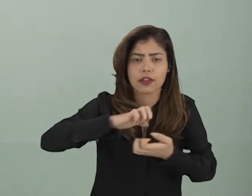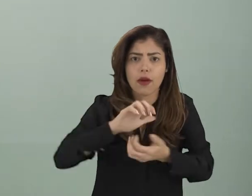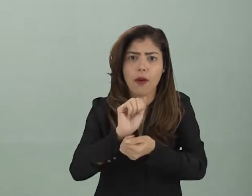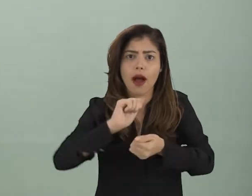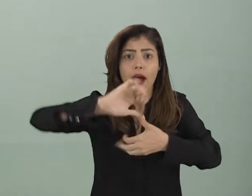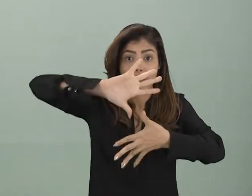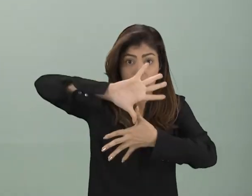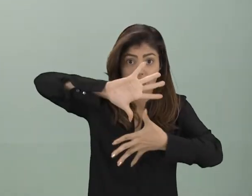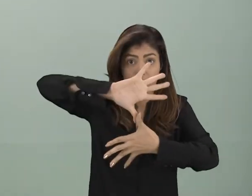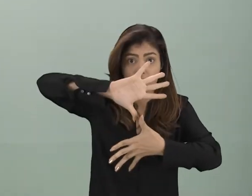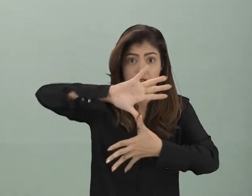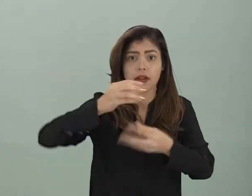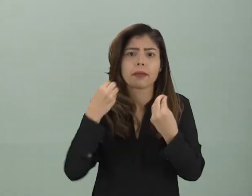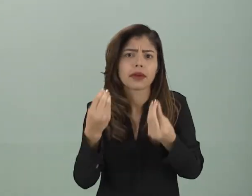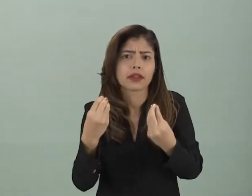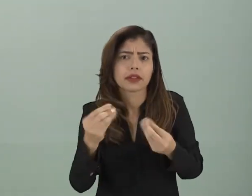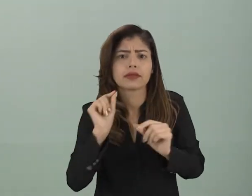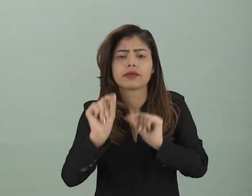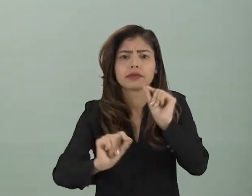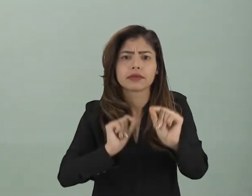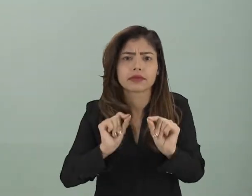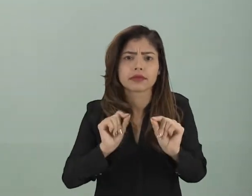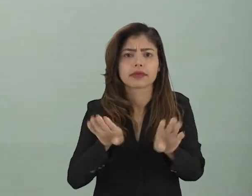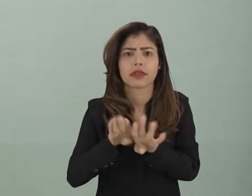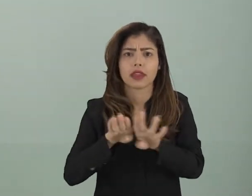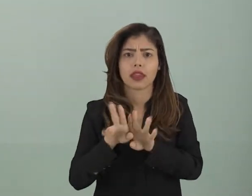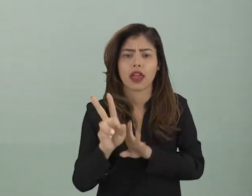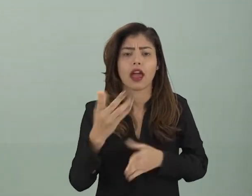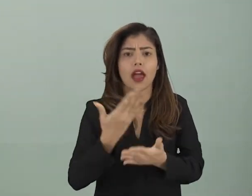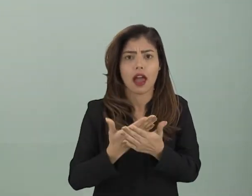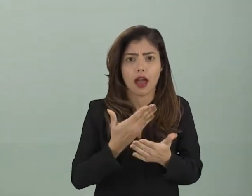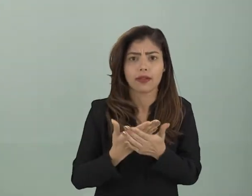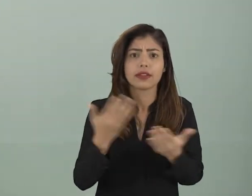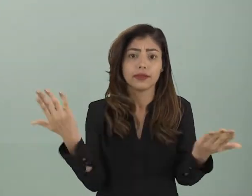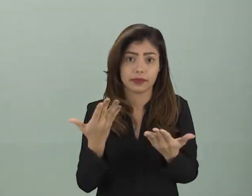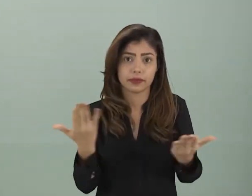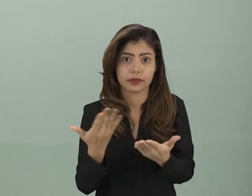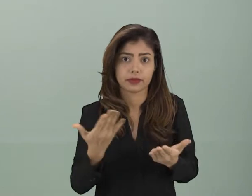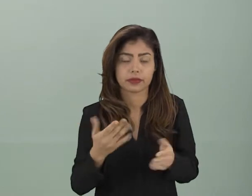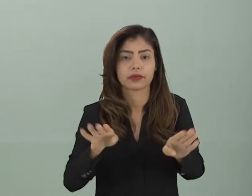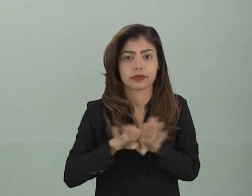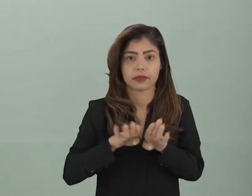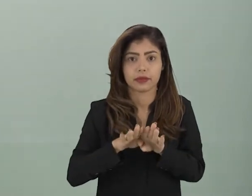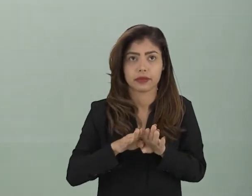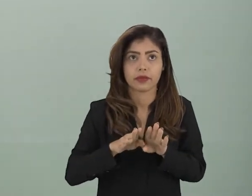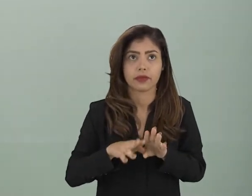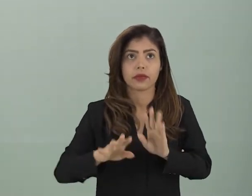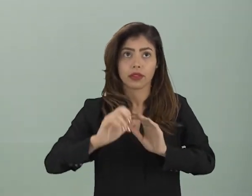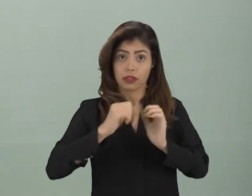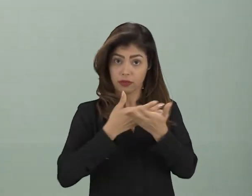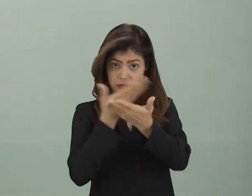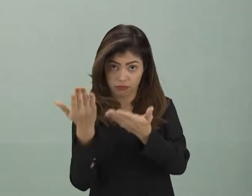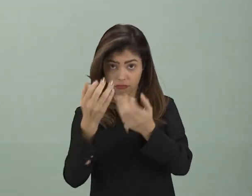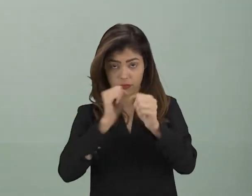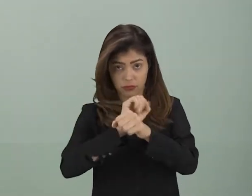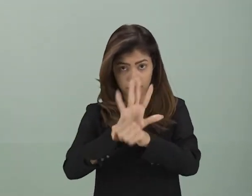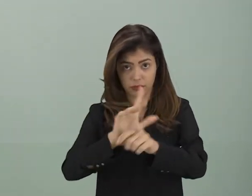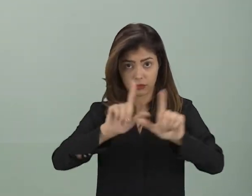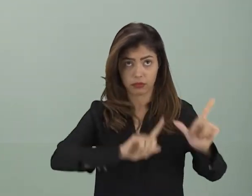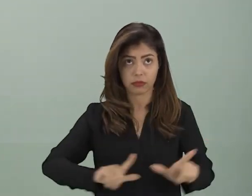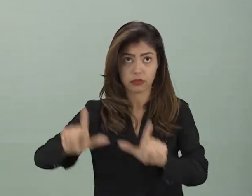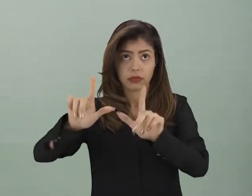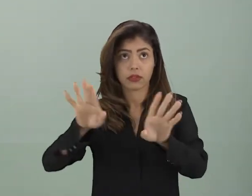Revolução Americana? Para quê? E é isso que a gente vai entender nessa aula aqui, galera. Olha lá o nosso material. A Revolução Americana,